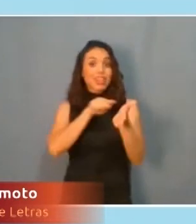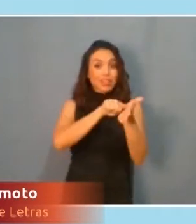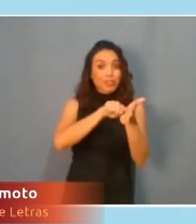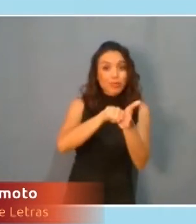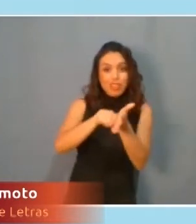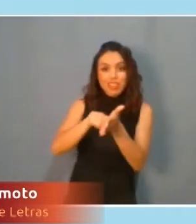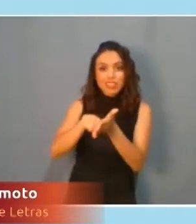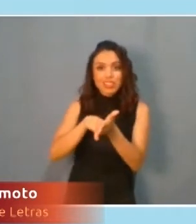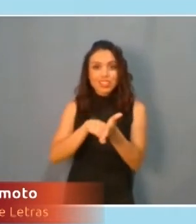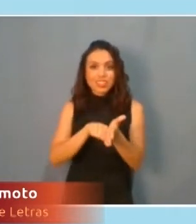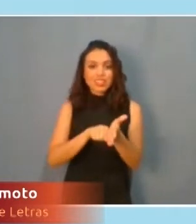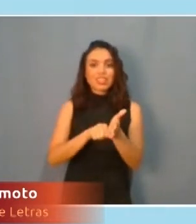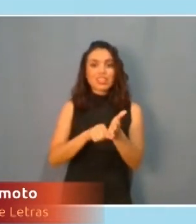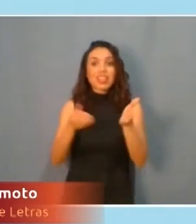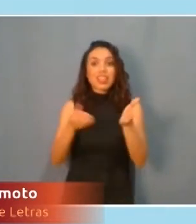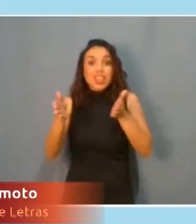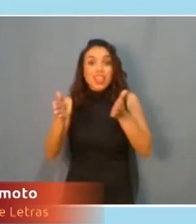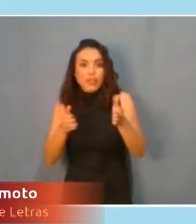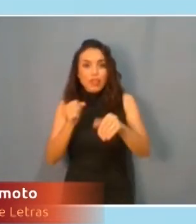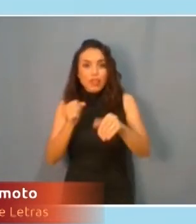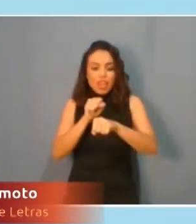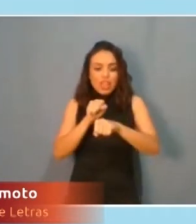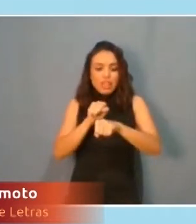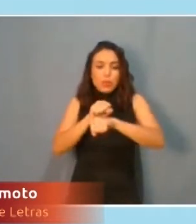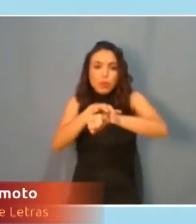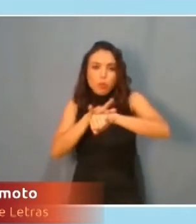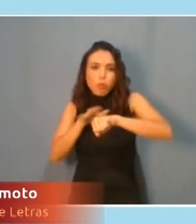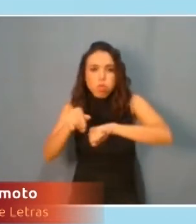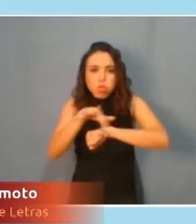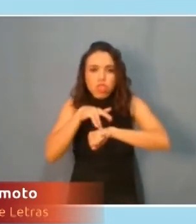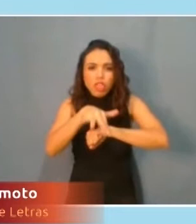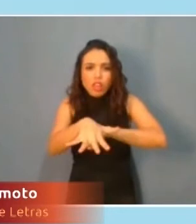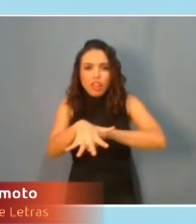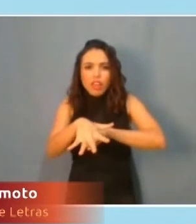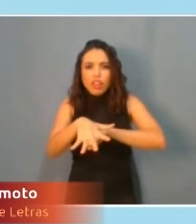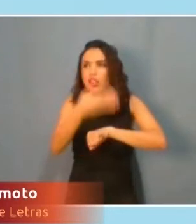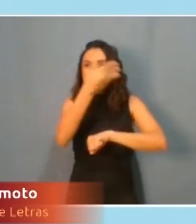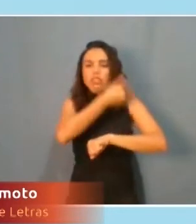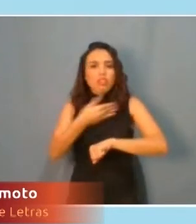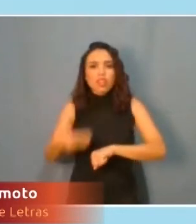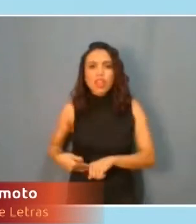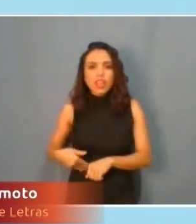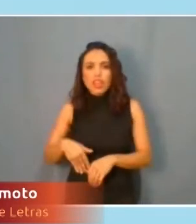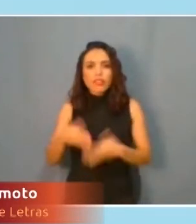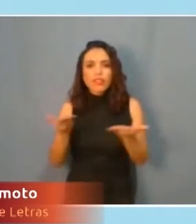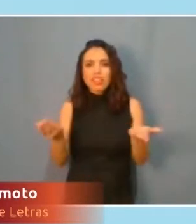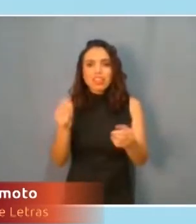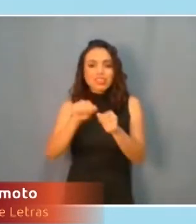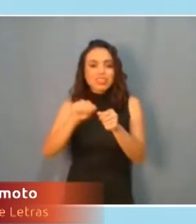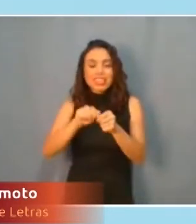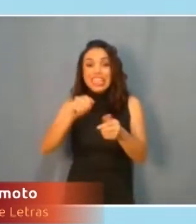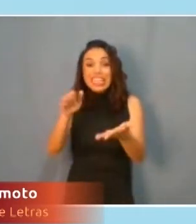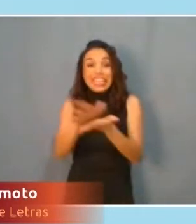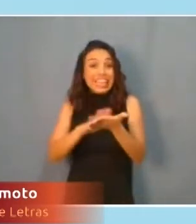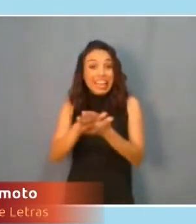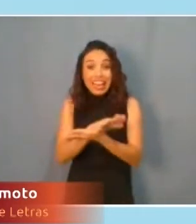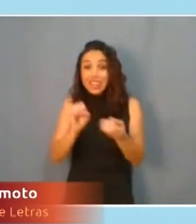a Covid, ninguém fez nada e os bilionários ficaram mais ricos. Ou seja, mostra que o próprio